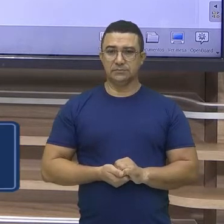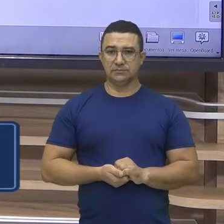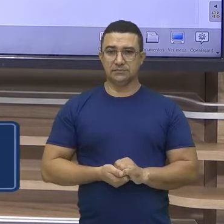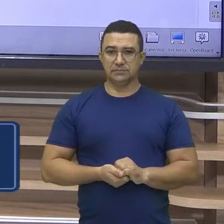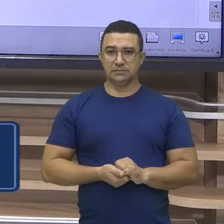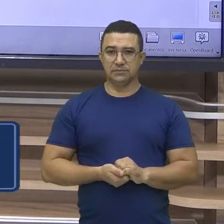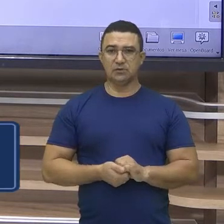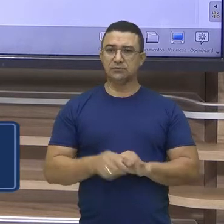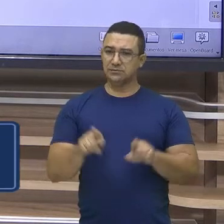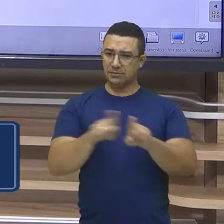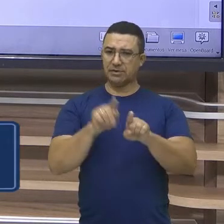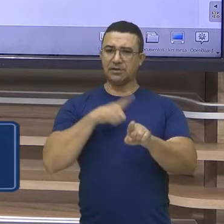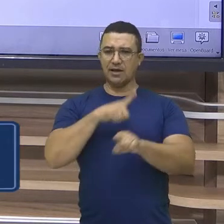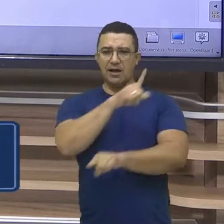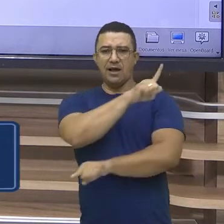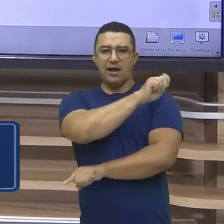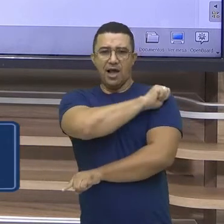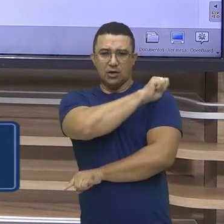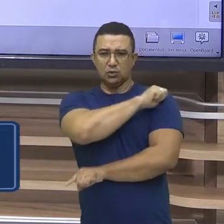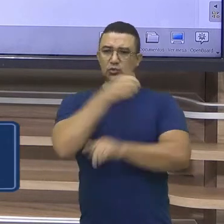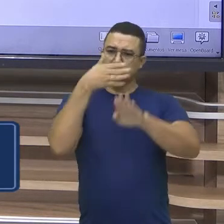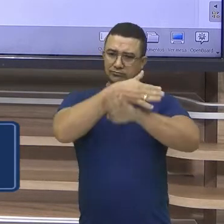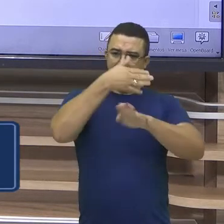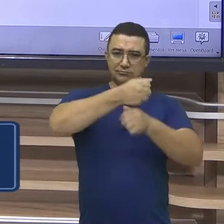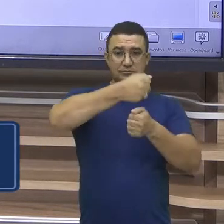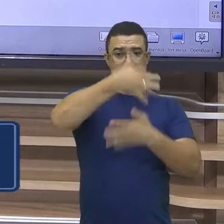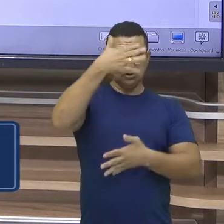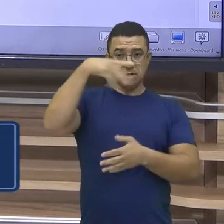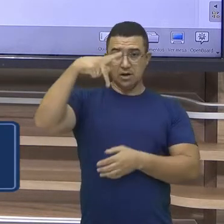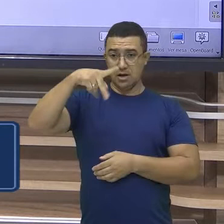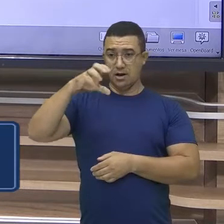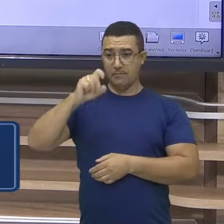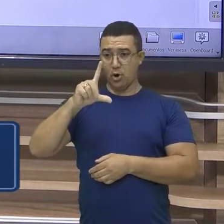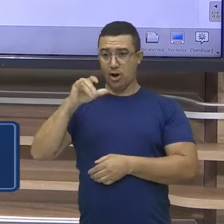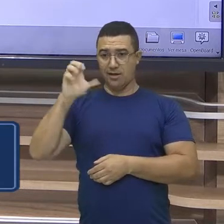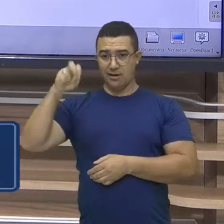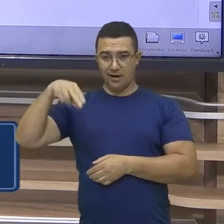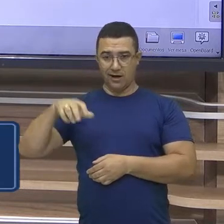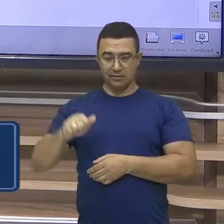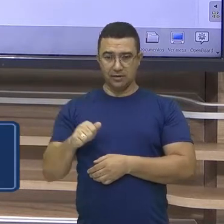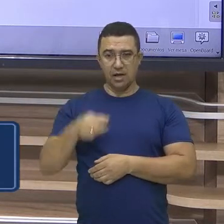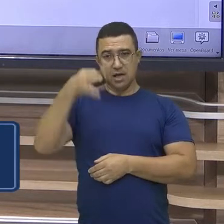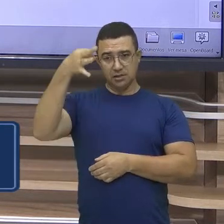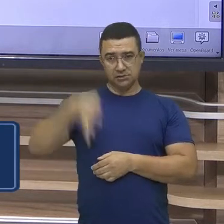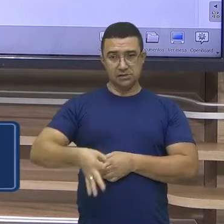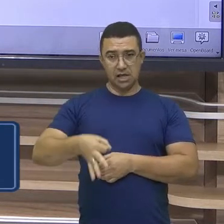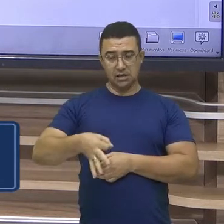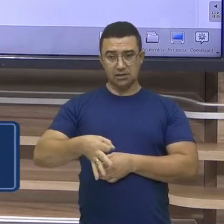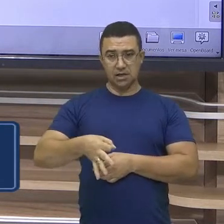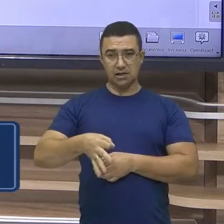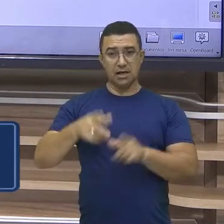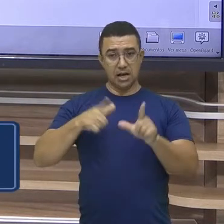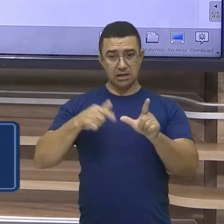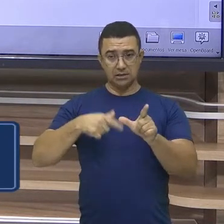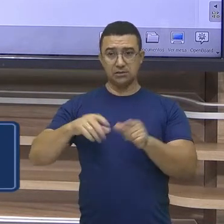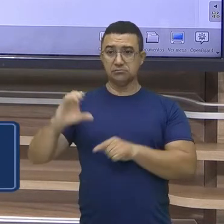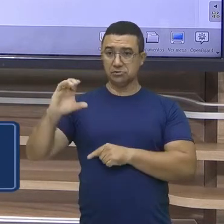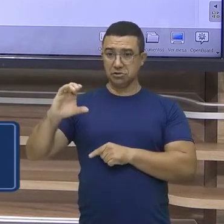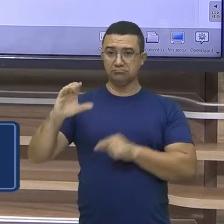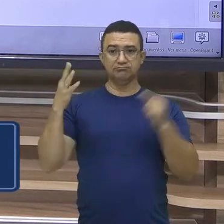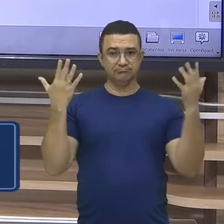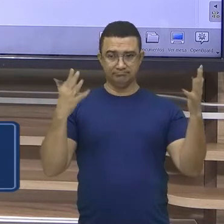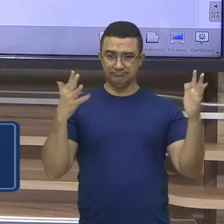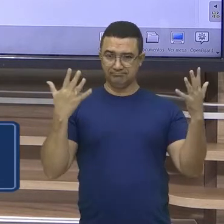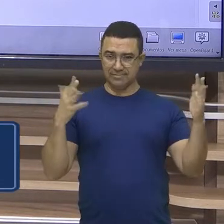um aluno participando ali, olha só, a Poliana colocando ali como a resposta correta a letra C. Parabéns